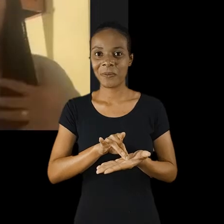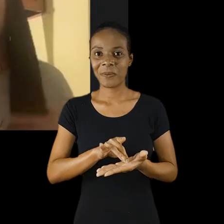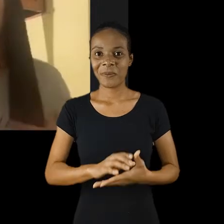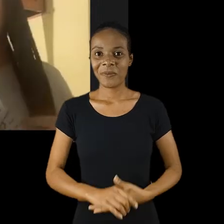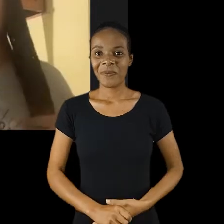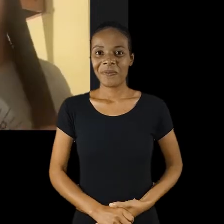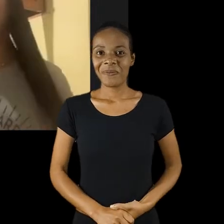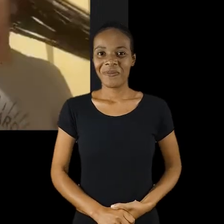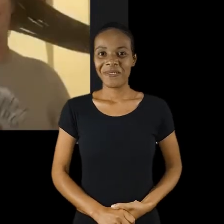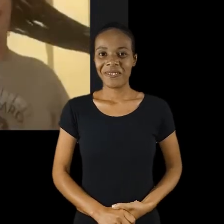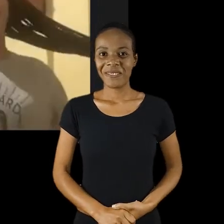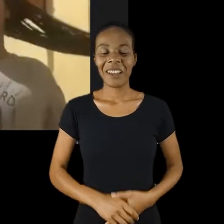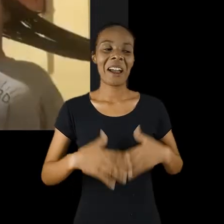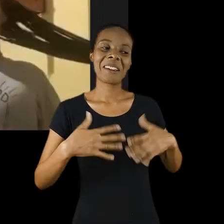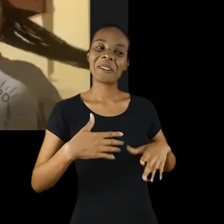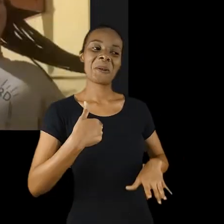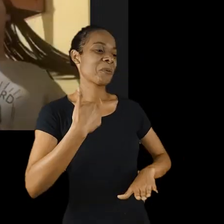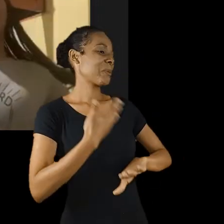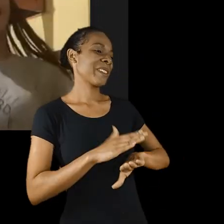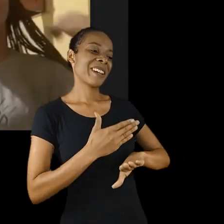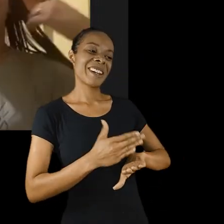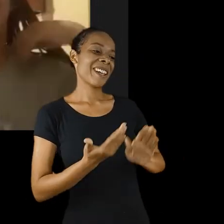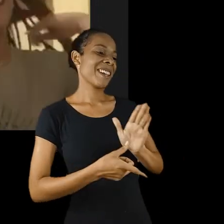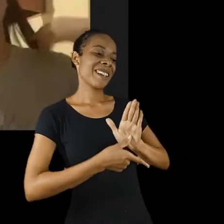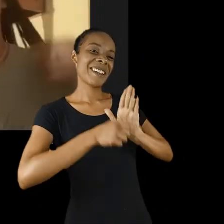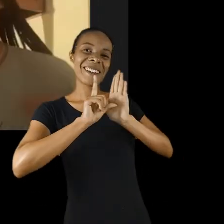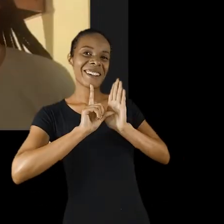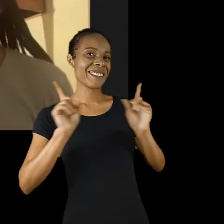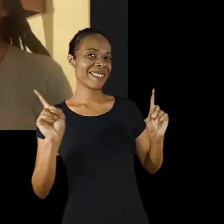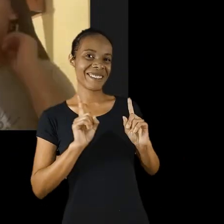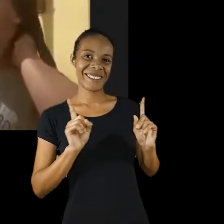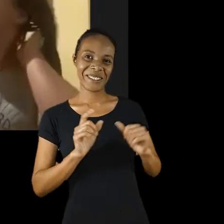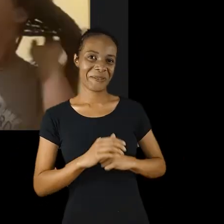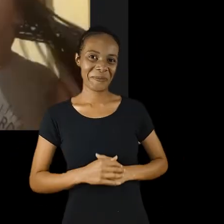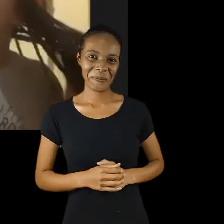Ai, gente, essa parte eu não ensaiei. Nossa, eu também não.